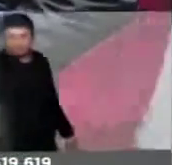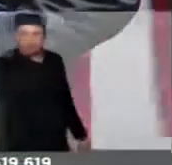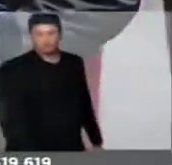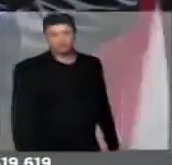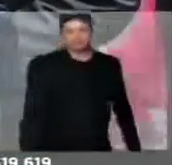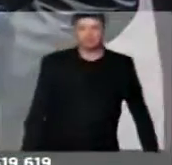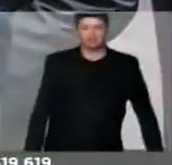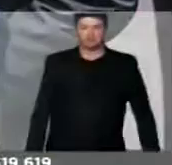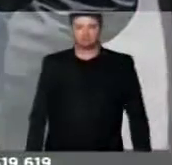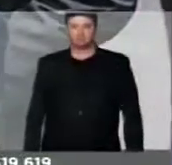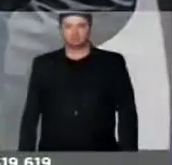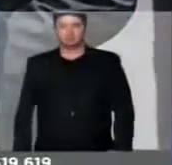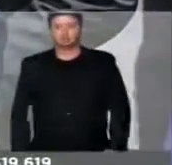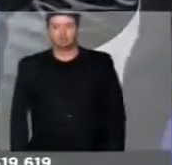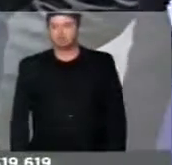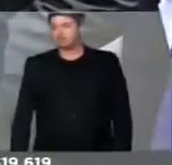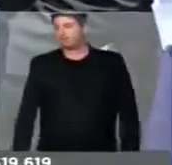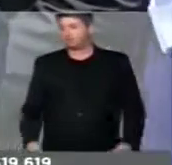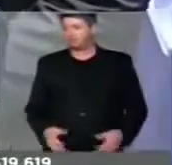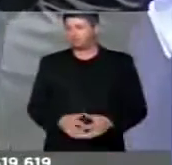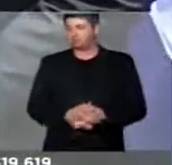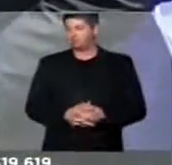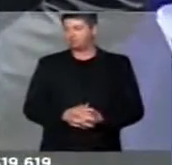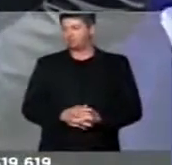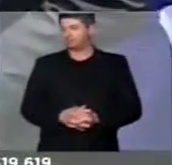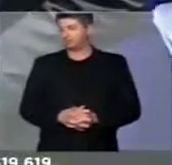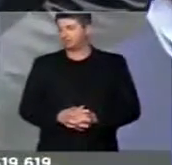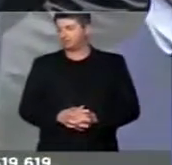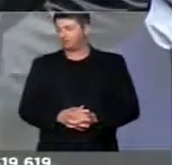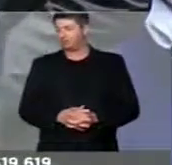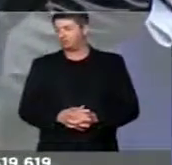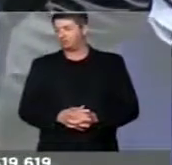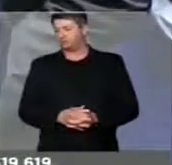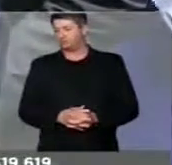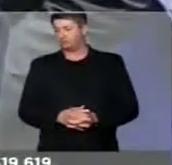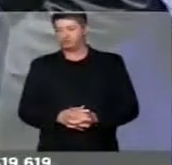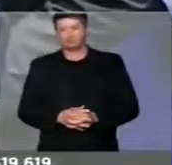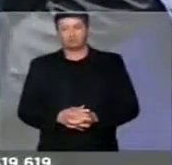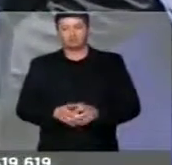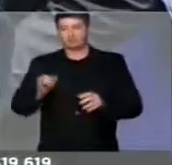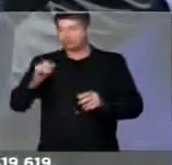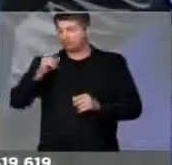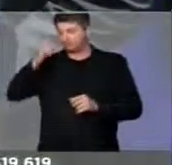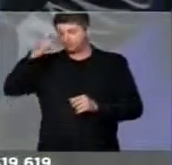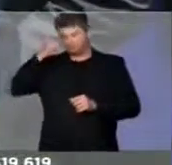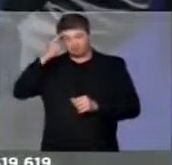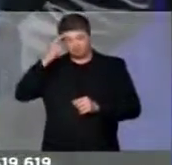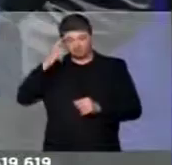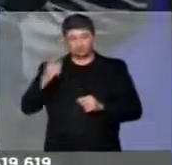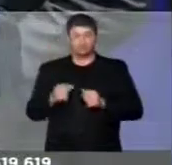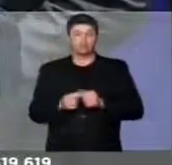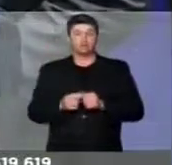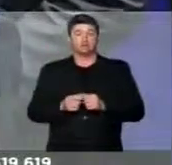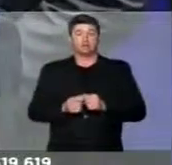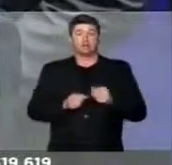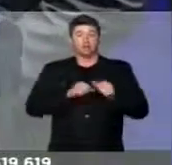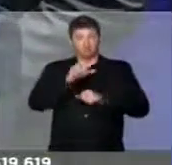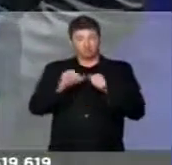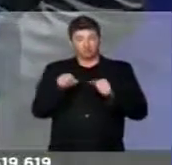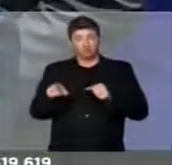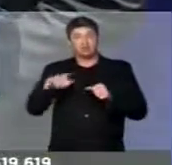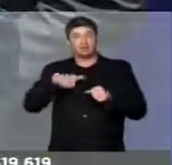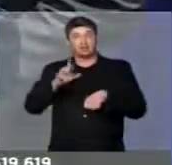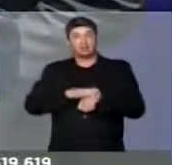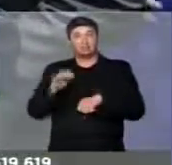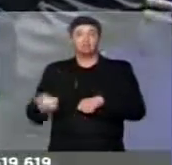uma medida absolutamente importante considerando inclusive que esta alteração ela adquire maior